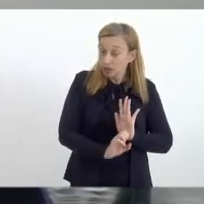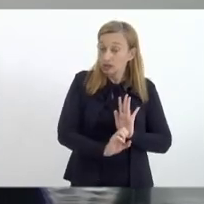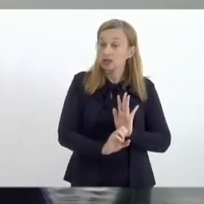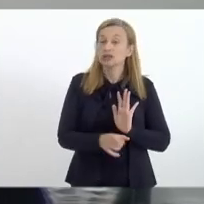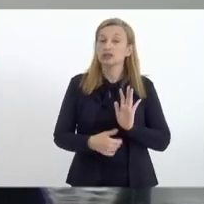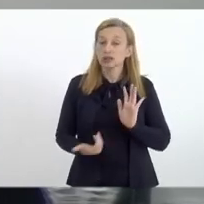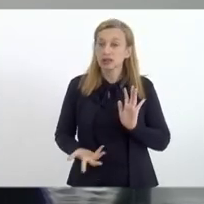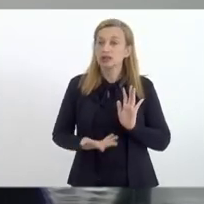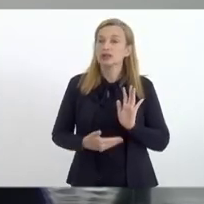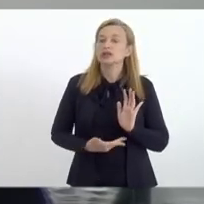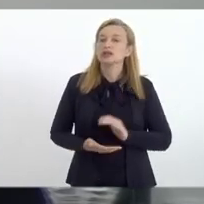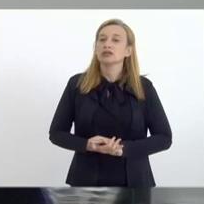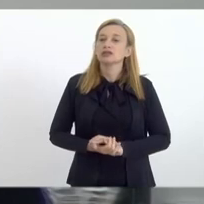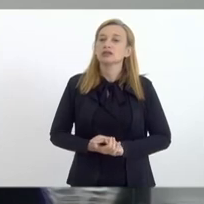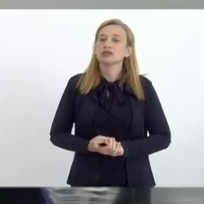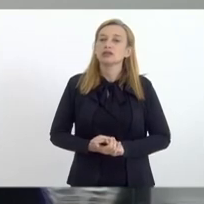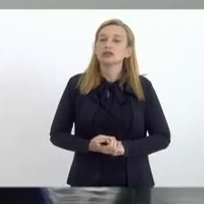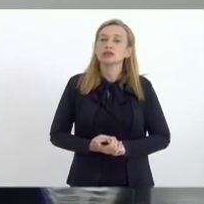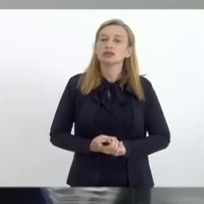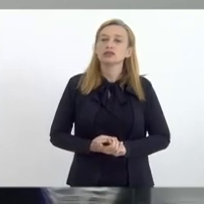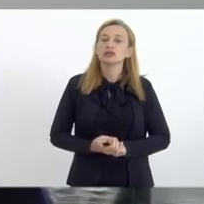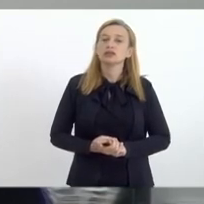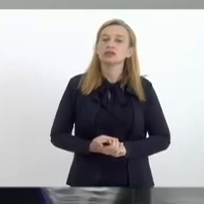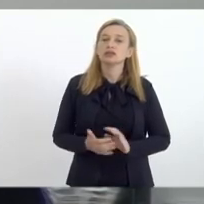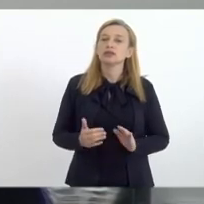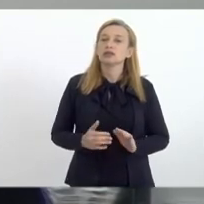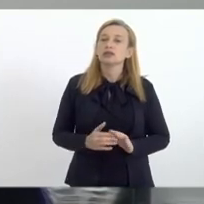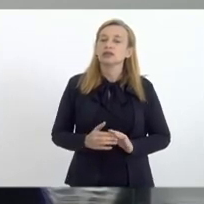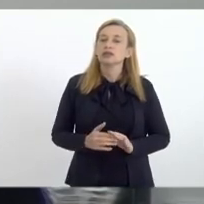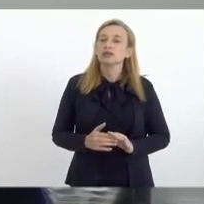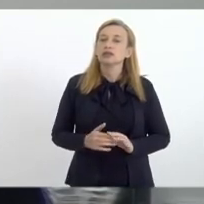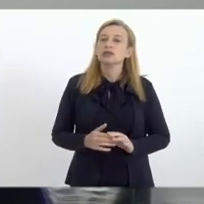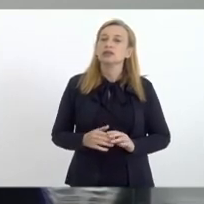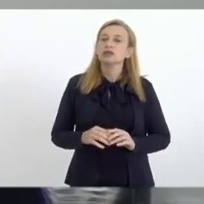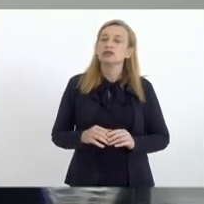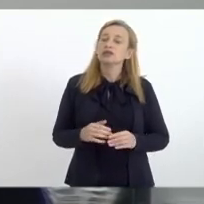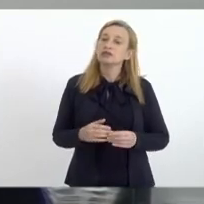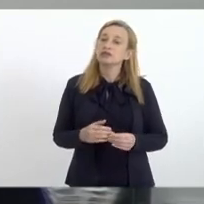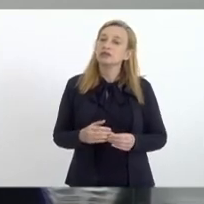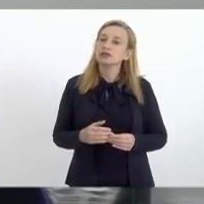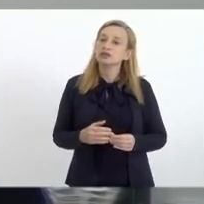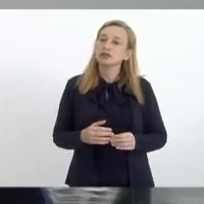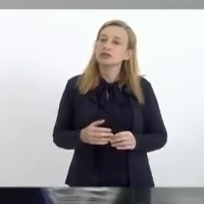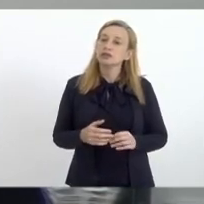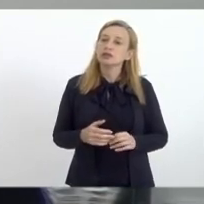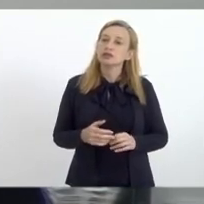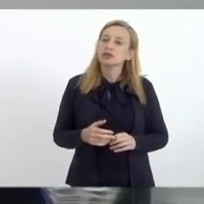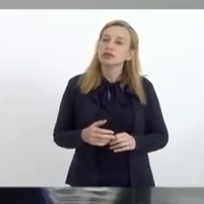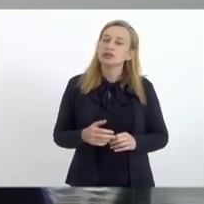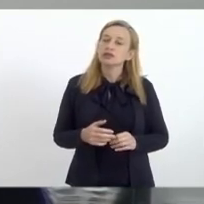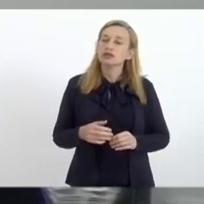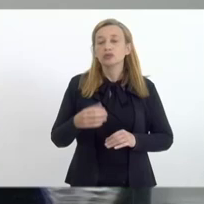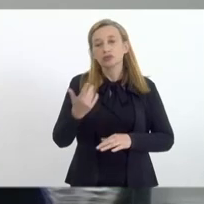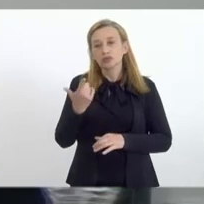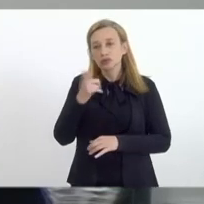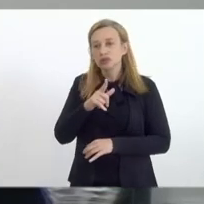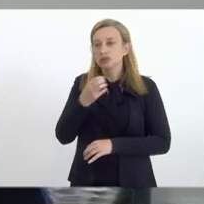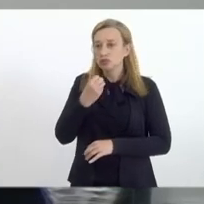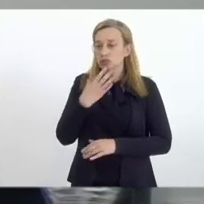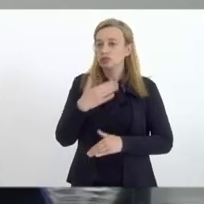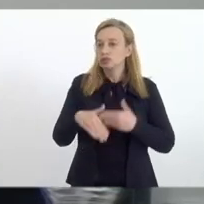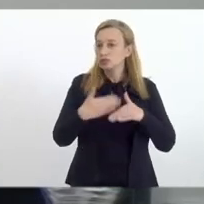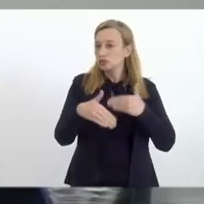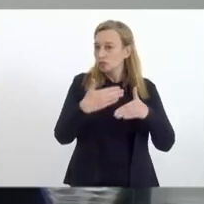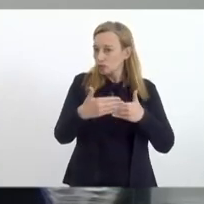aí, considerar também os assistentes, para que a gente chegue num bom termo aí, que era o que a gente estava